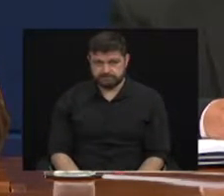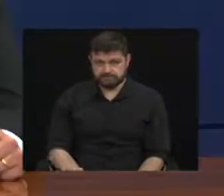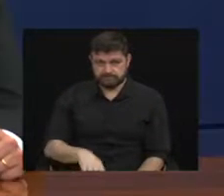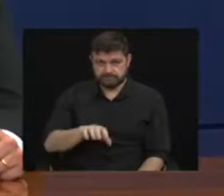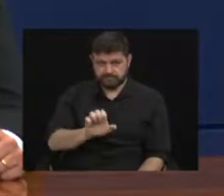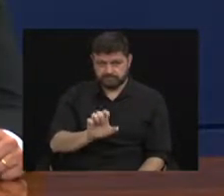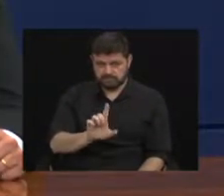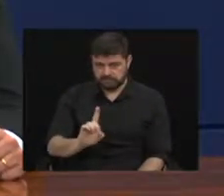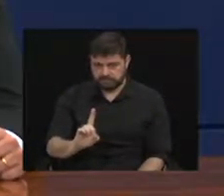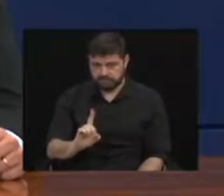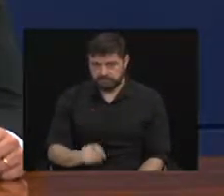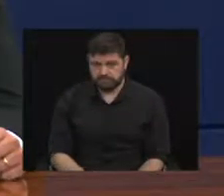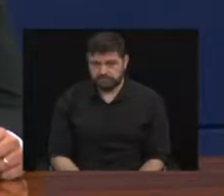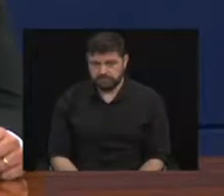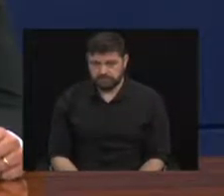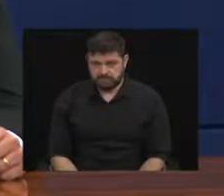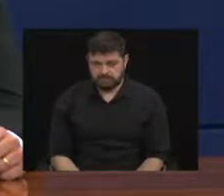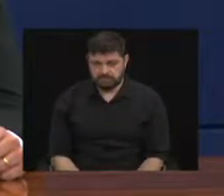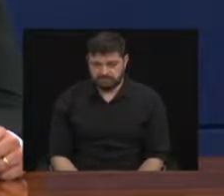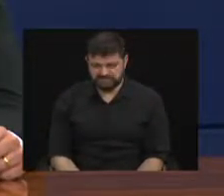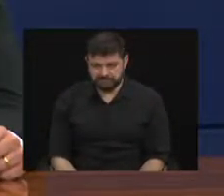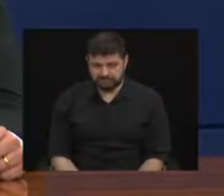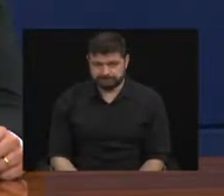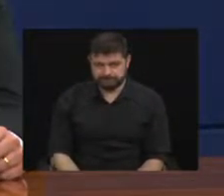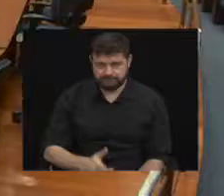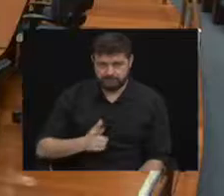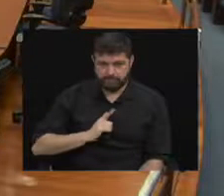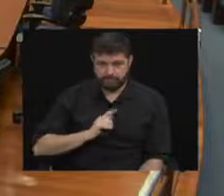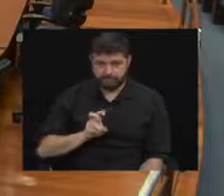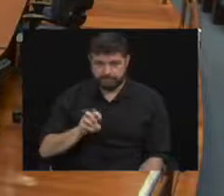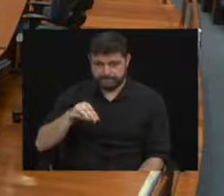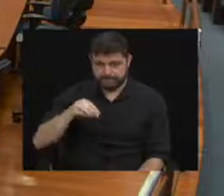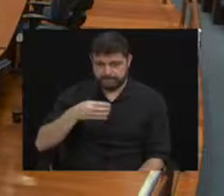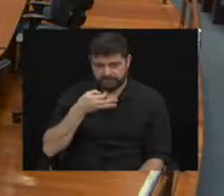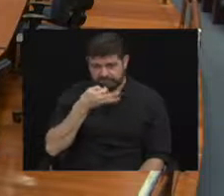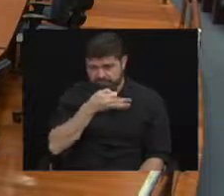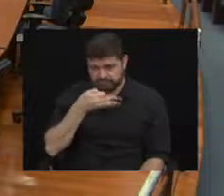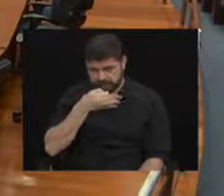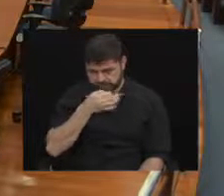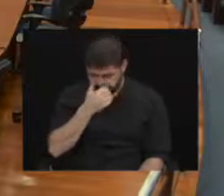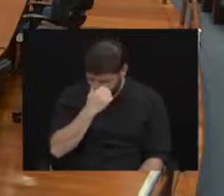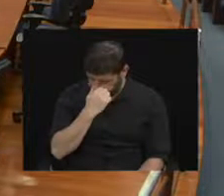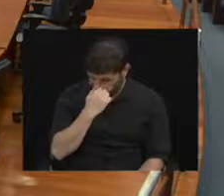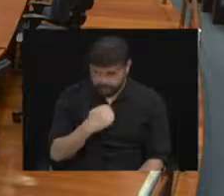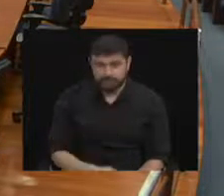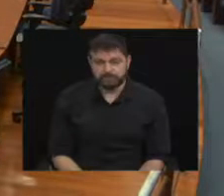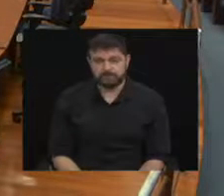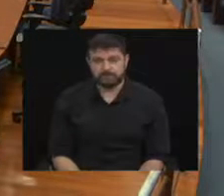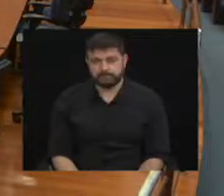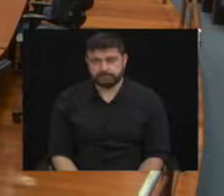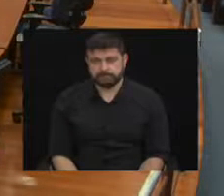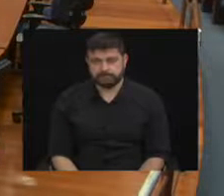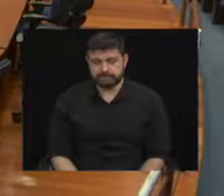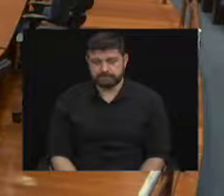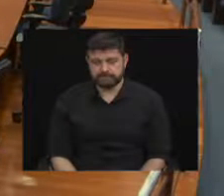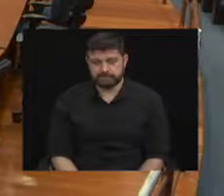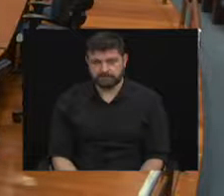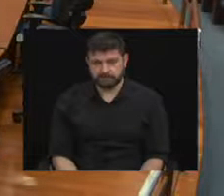vem de repasse de impostos para a nossa cidade. Aí ninguém fala. Então vamos chegar aqui e vamos falar. Se fosse em outros momentos, eu falava,